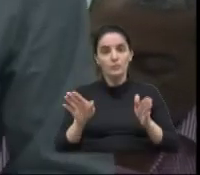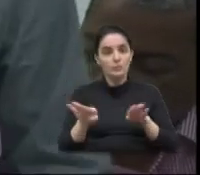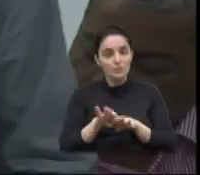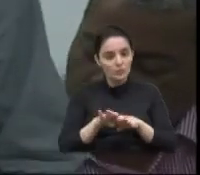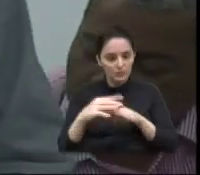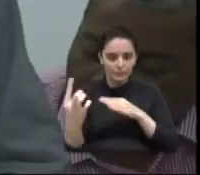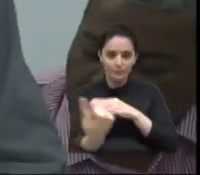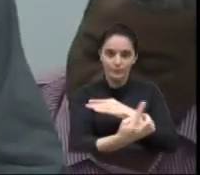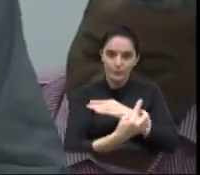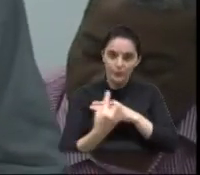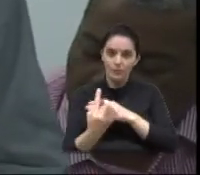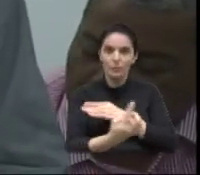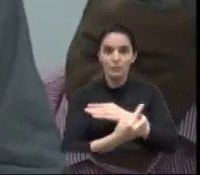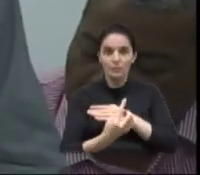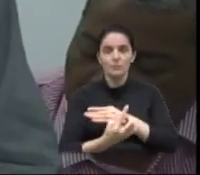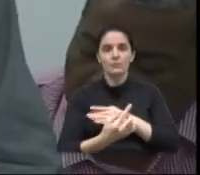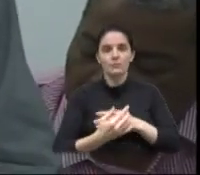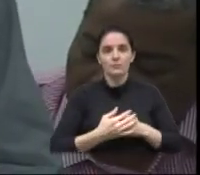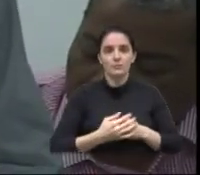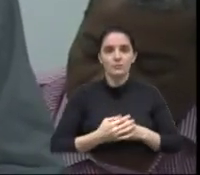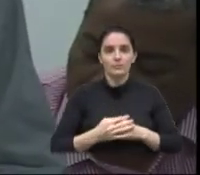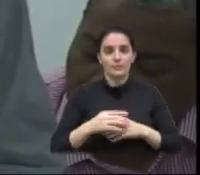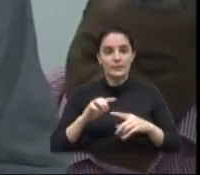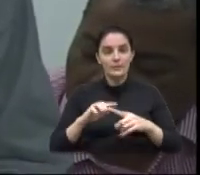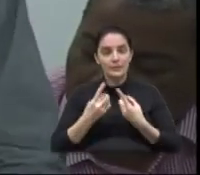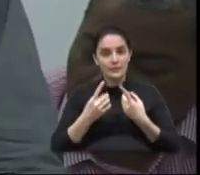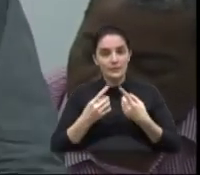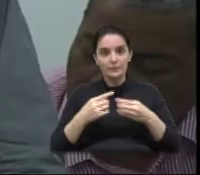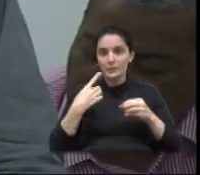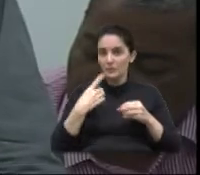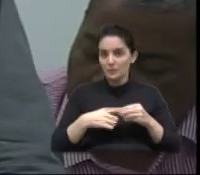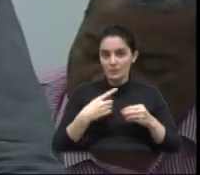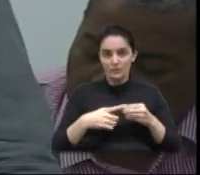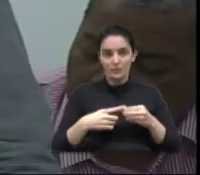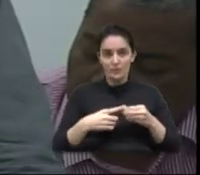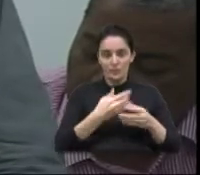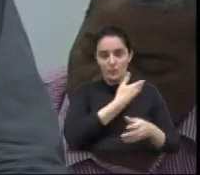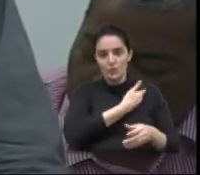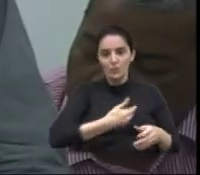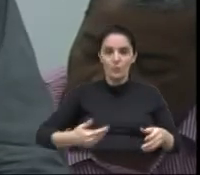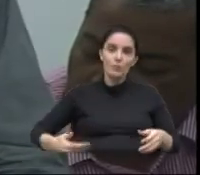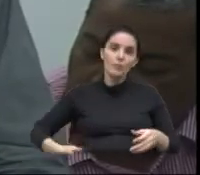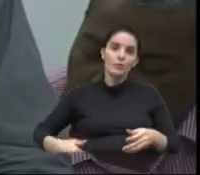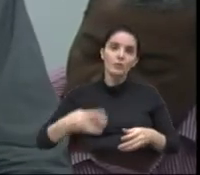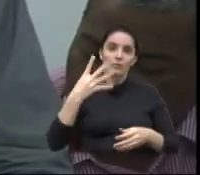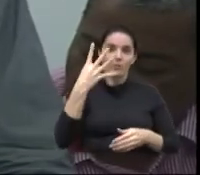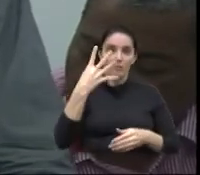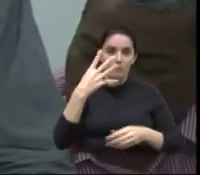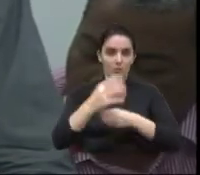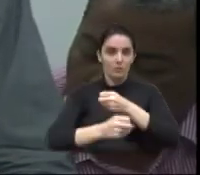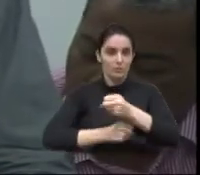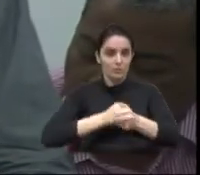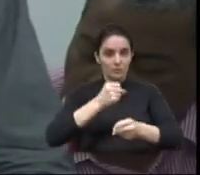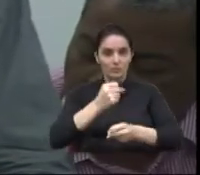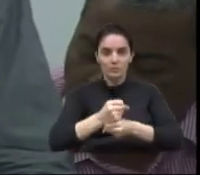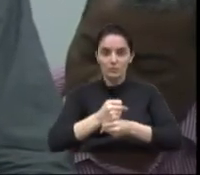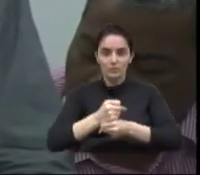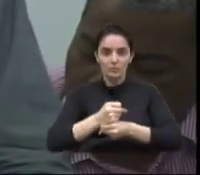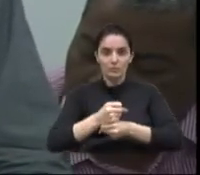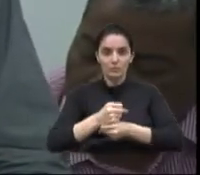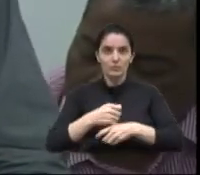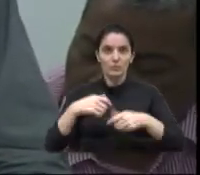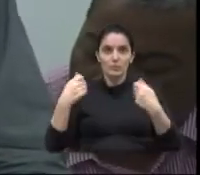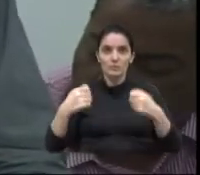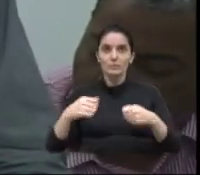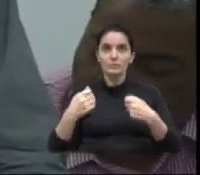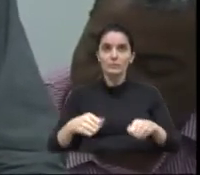que se governa só em 4 anos, sempre vai acontecer isso. Uma cidade tem que se governar por 40 anos, 50 anos, fazer